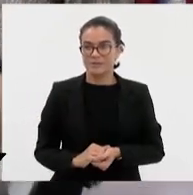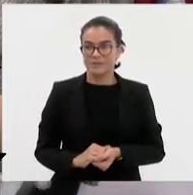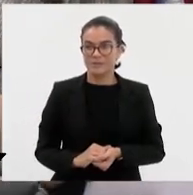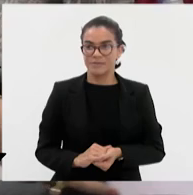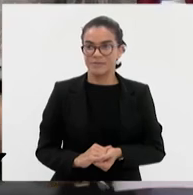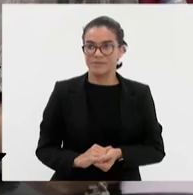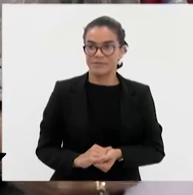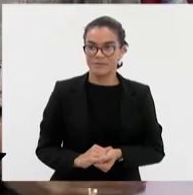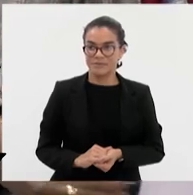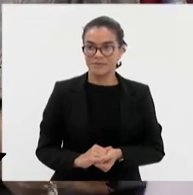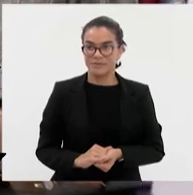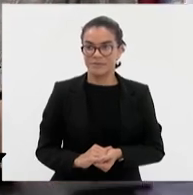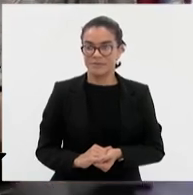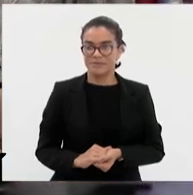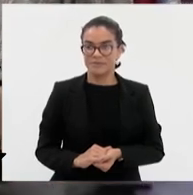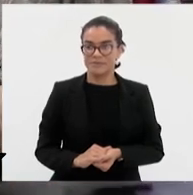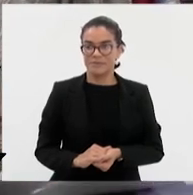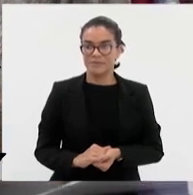Então,